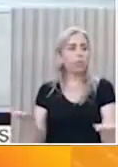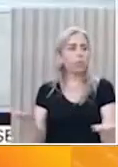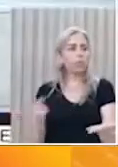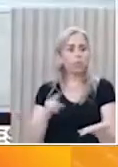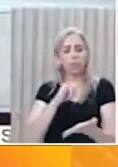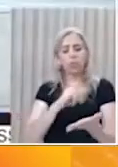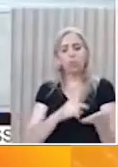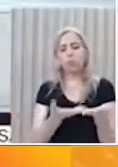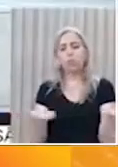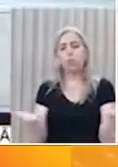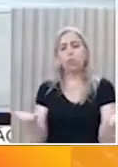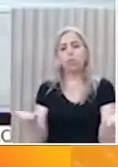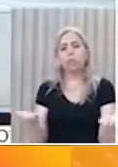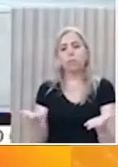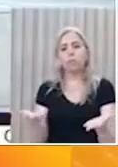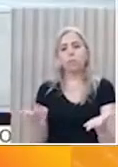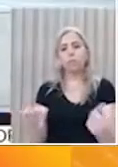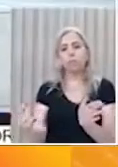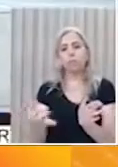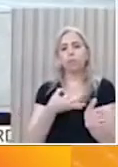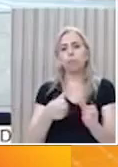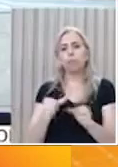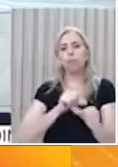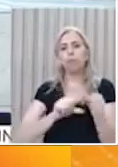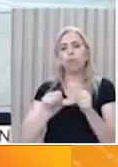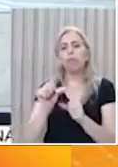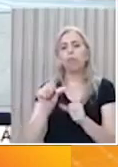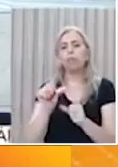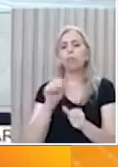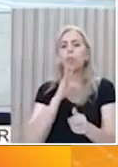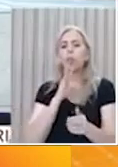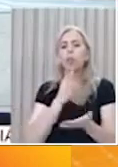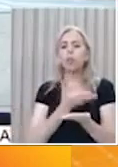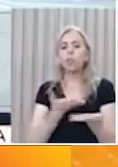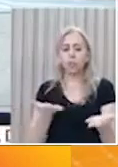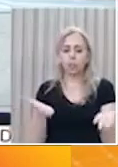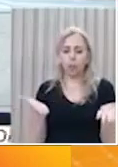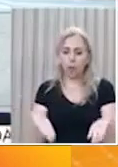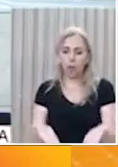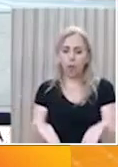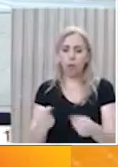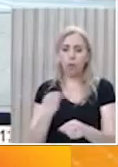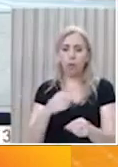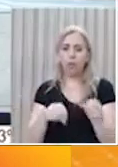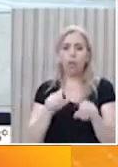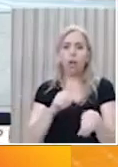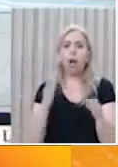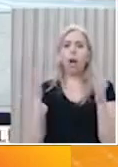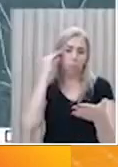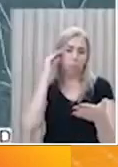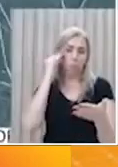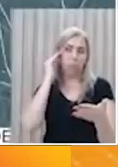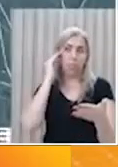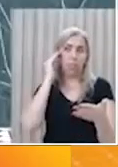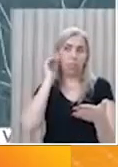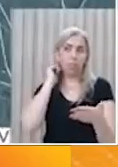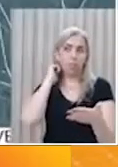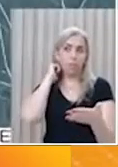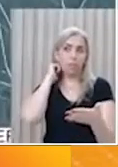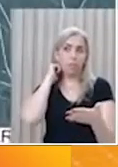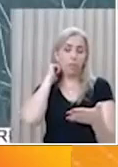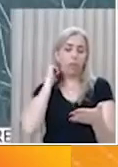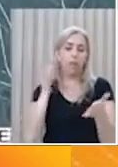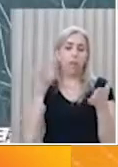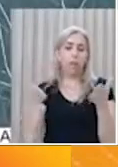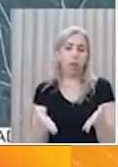é o se o Jaime da Cruz de ter contratado a esposa e o irmão para exercer cargos de confiança